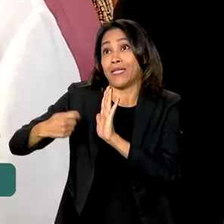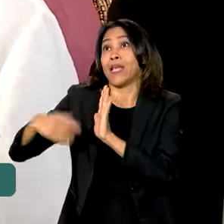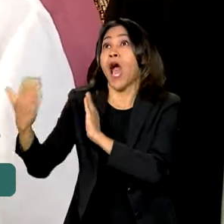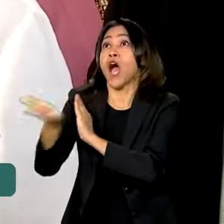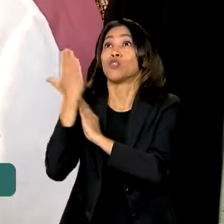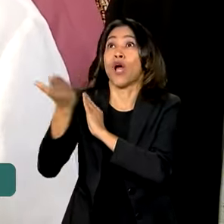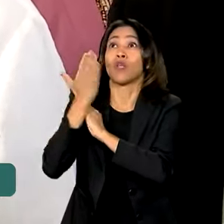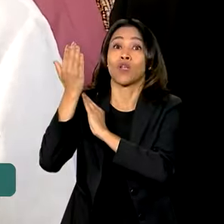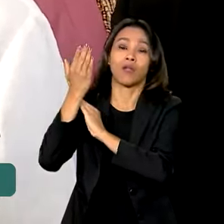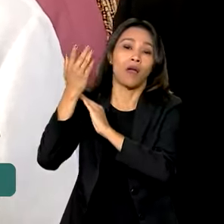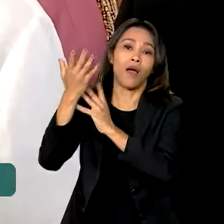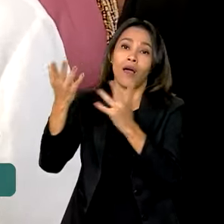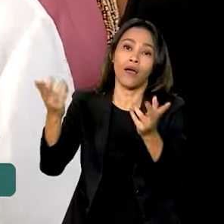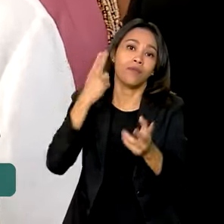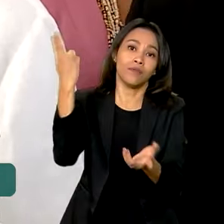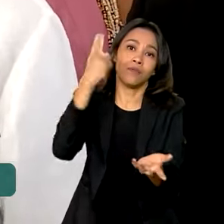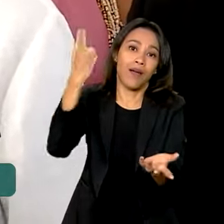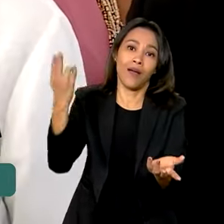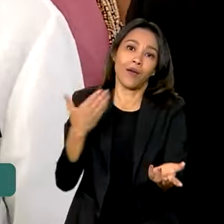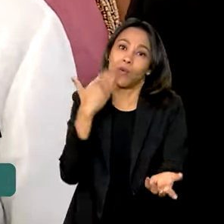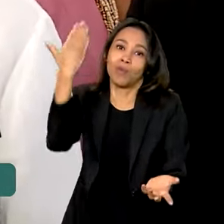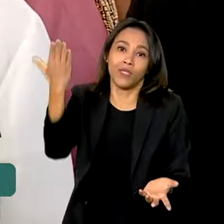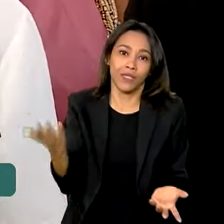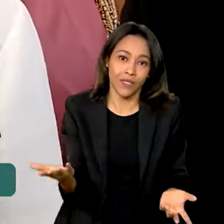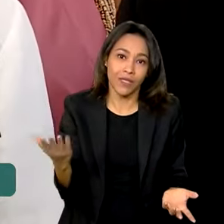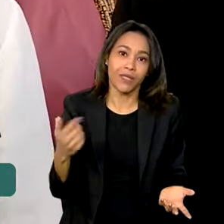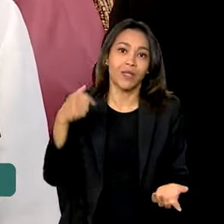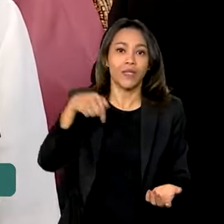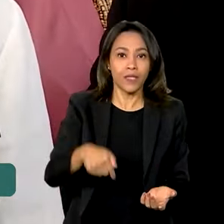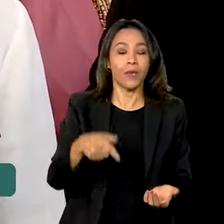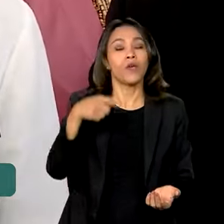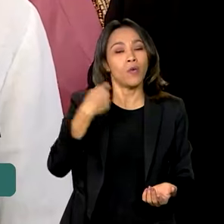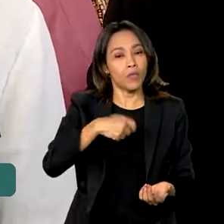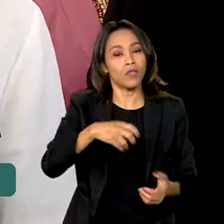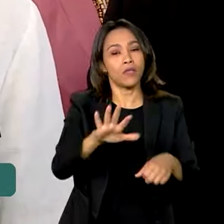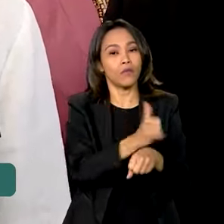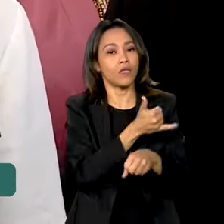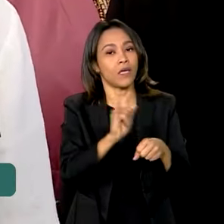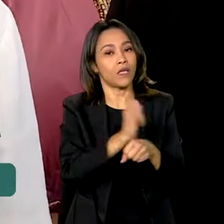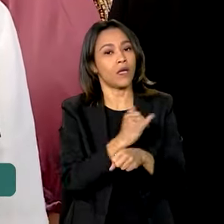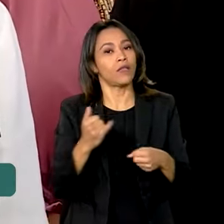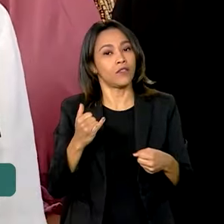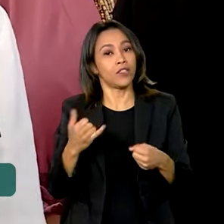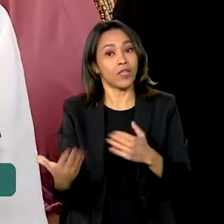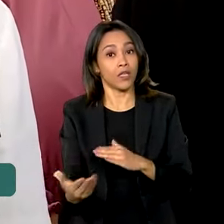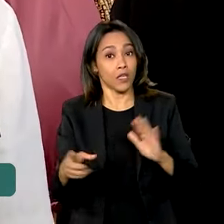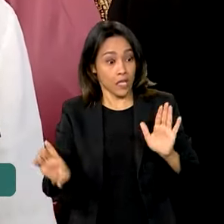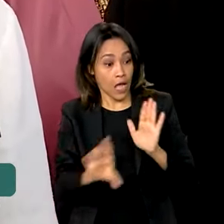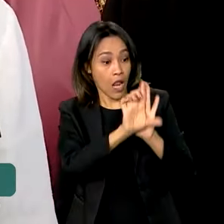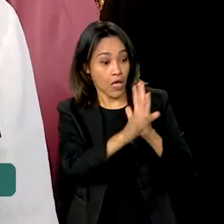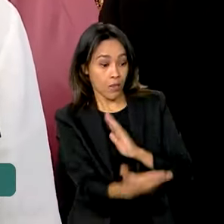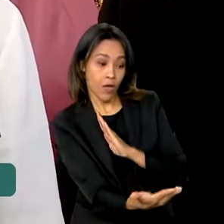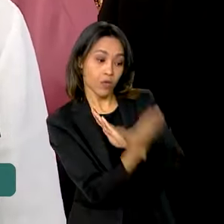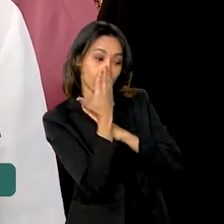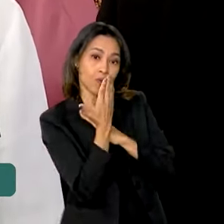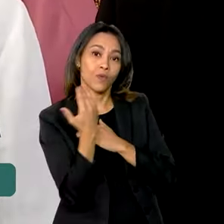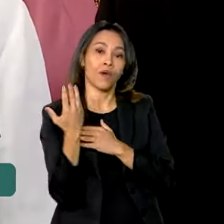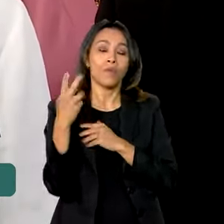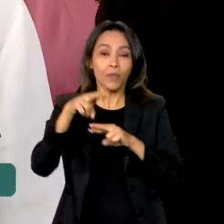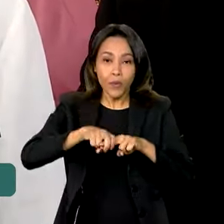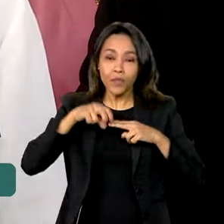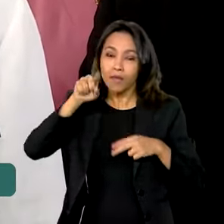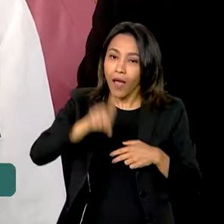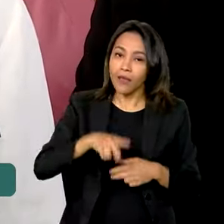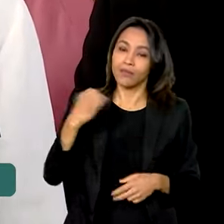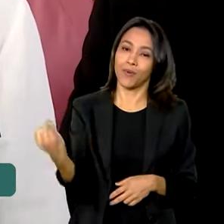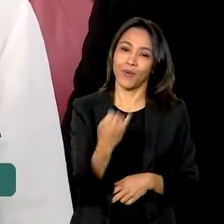socorro, aí eu não vou ter como pedir o socorro. Então eu tenho que ter o instrumento legal. Por isso que é muito importante a figura,